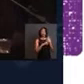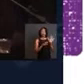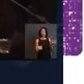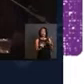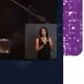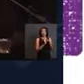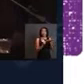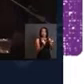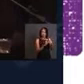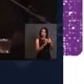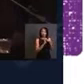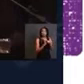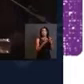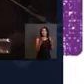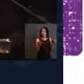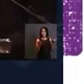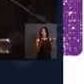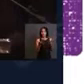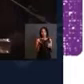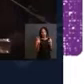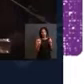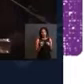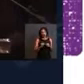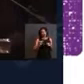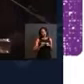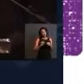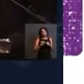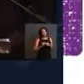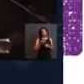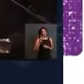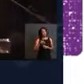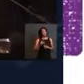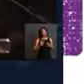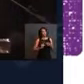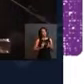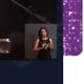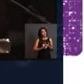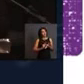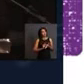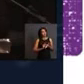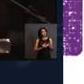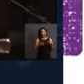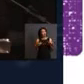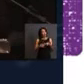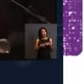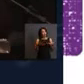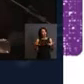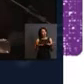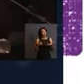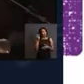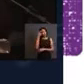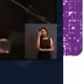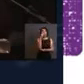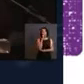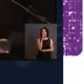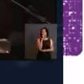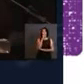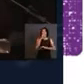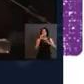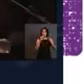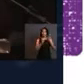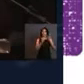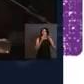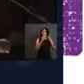boa aula, que é onde a aprendizagem acontece. E agora vamos pensar nos eixos. Nós temos aí destacado